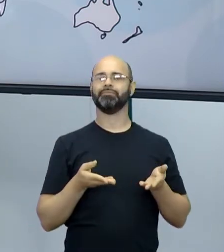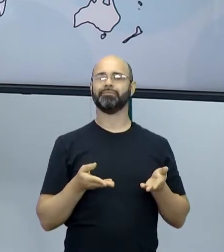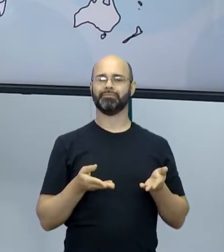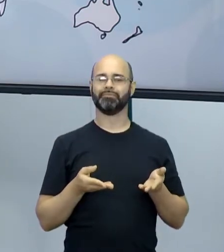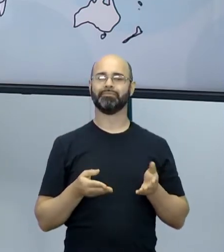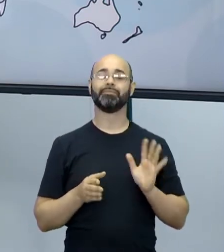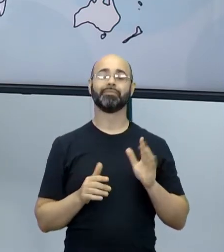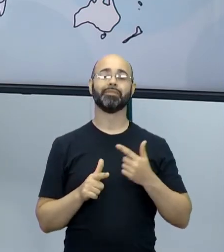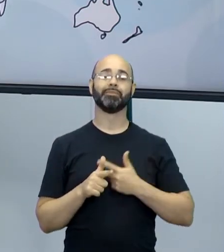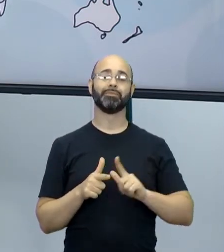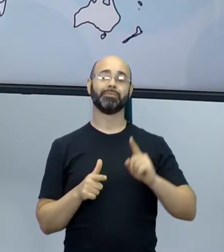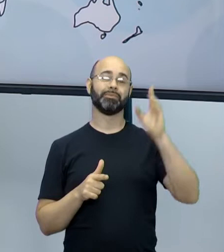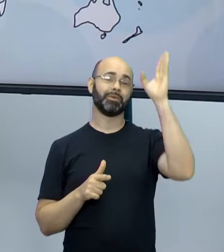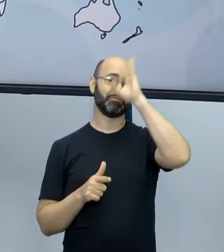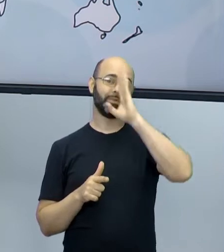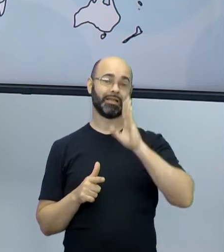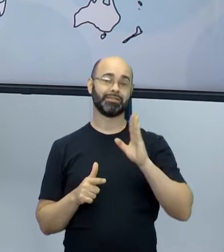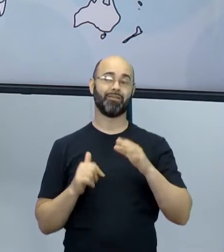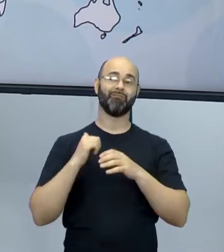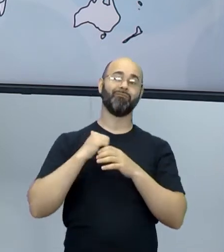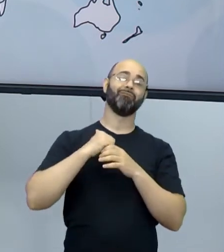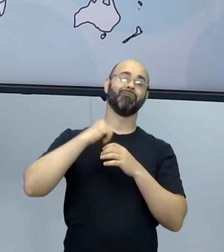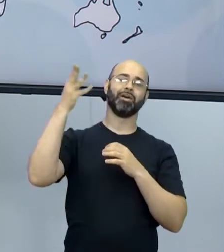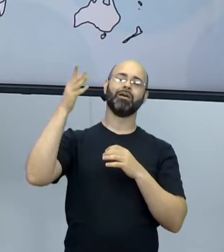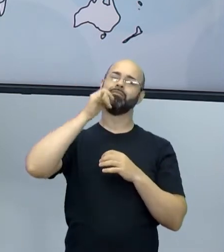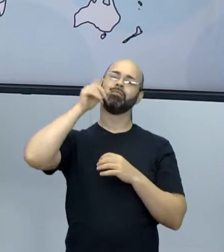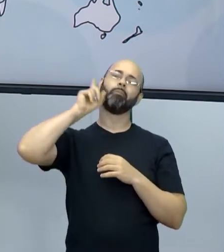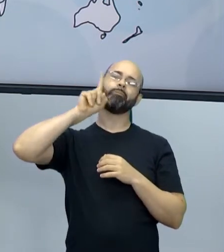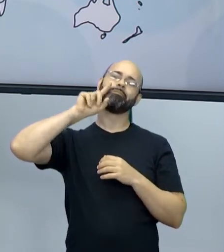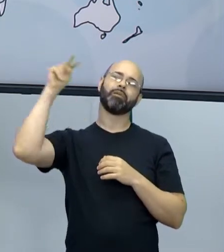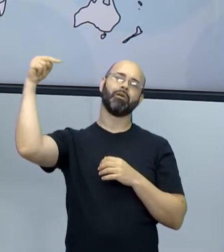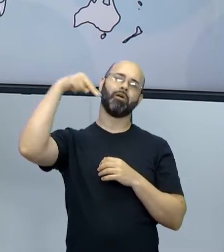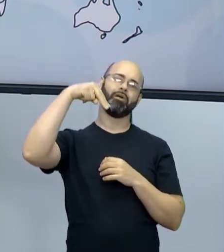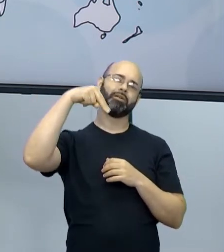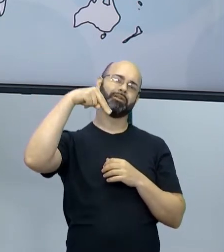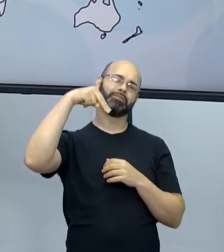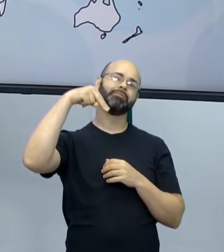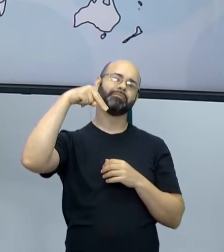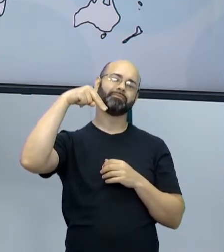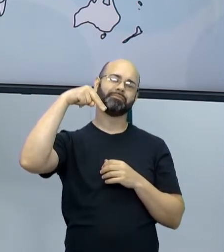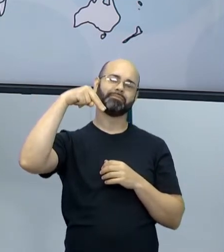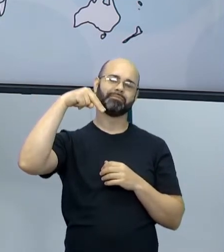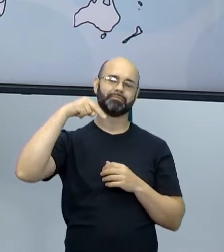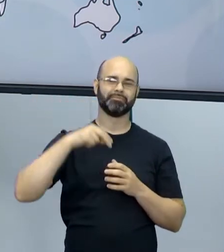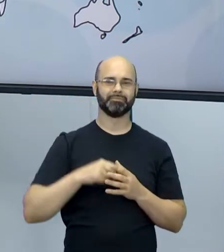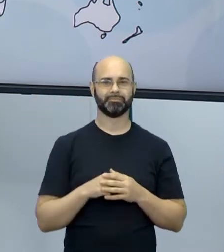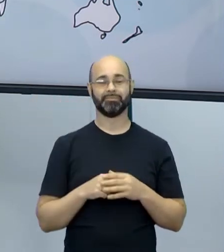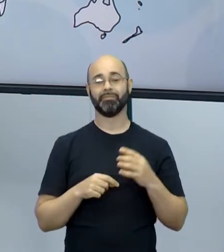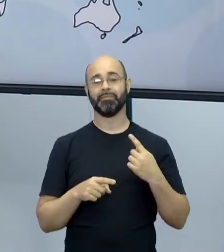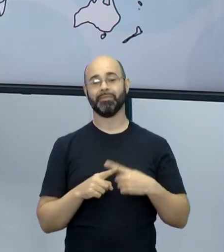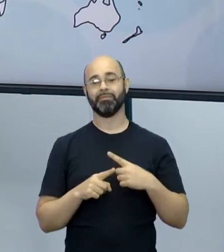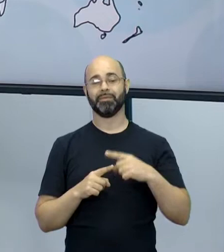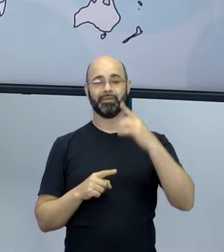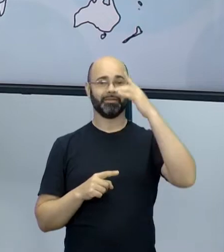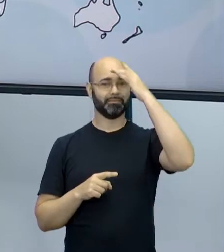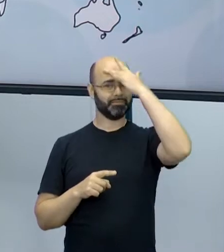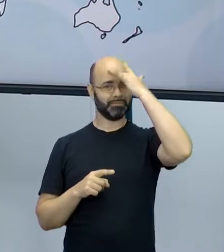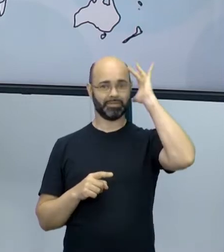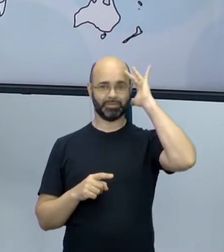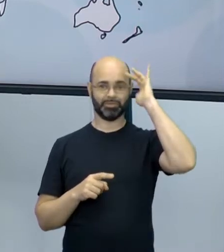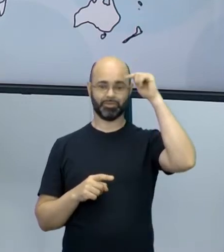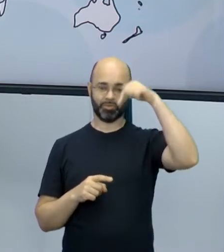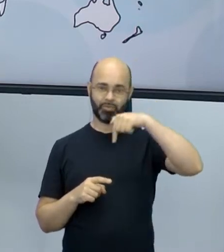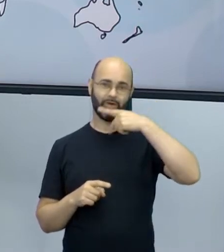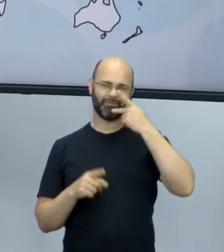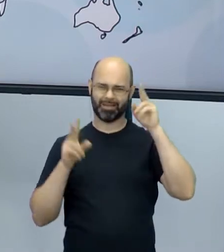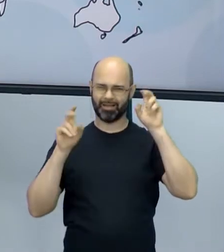pega o carnaval brasileiro visto pela ótica do norte-americano. Porque o brasileiro falando sobre carnaval é uma coisa,